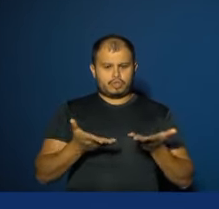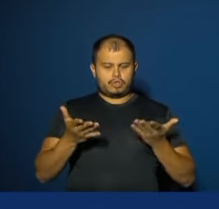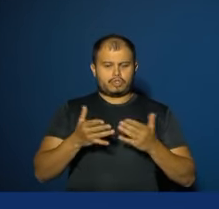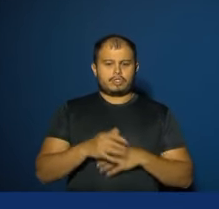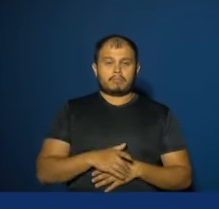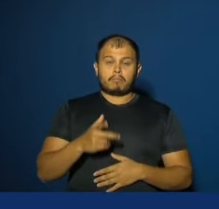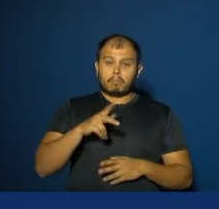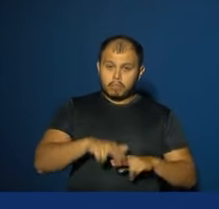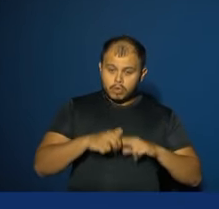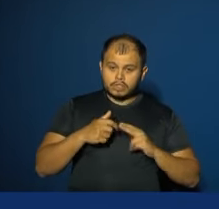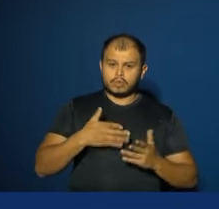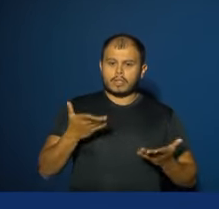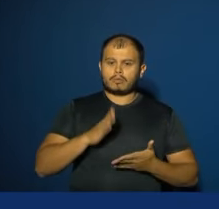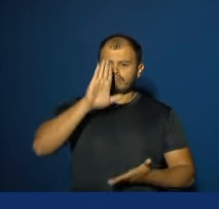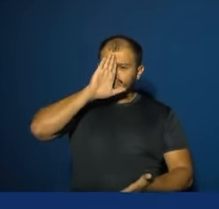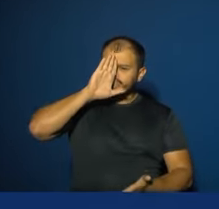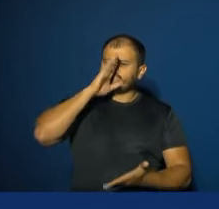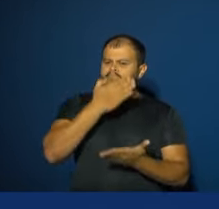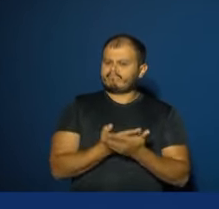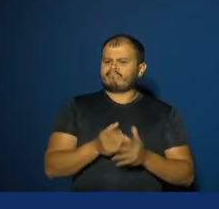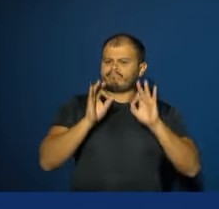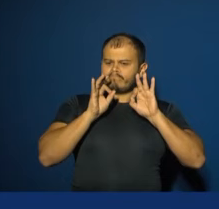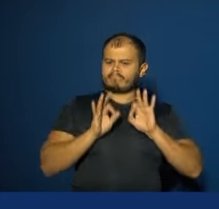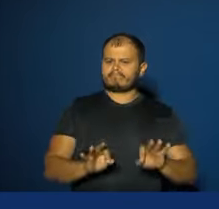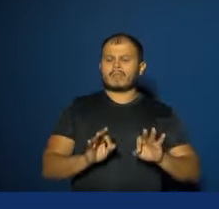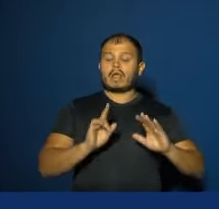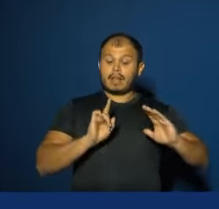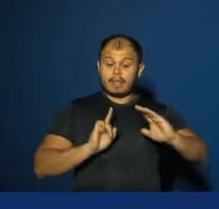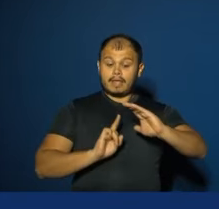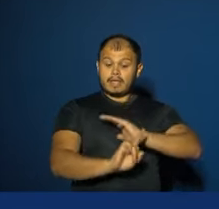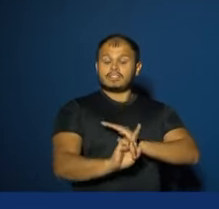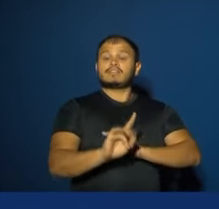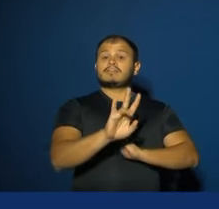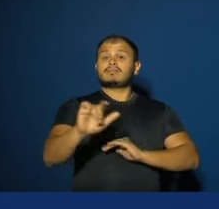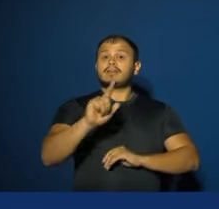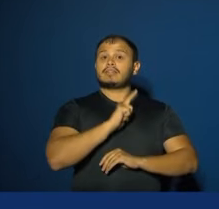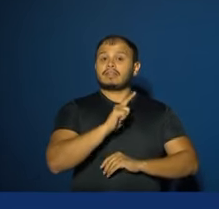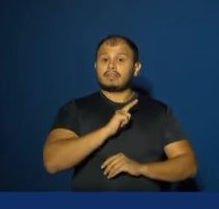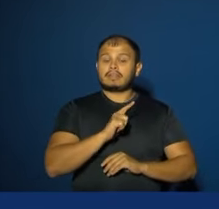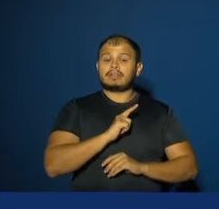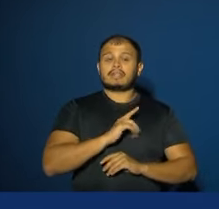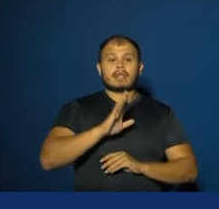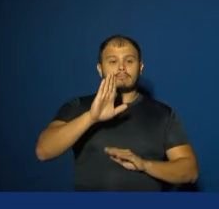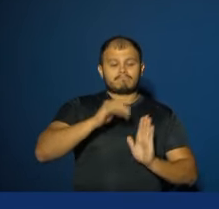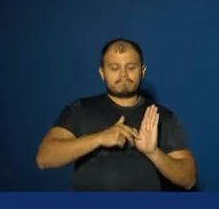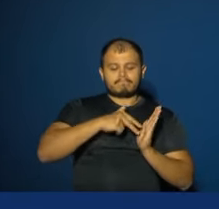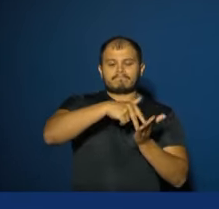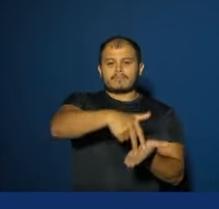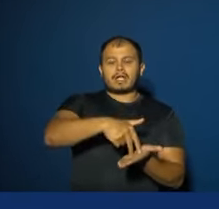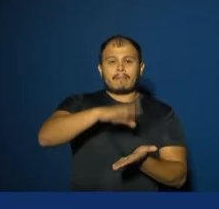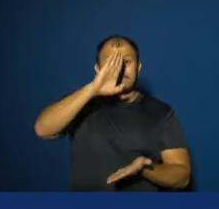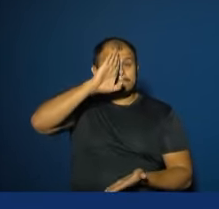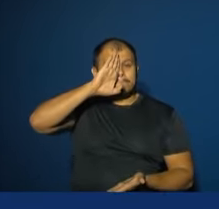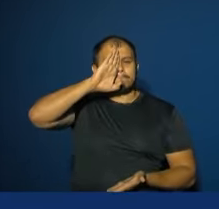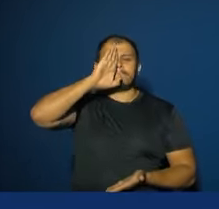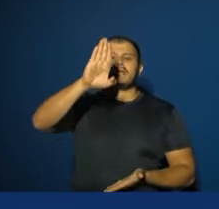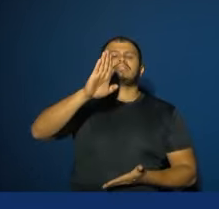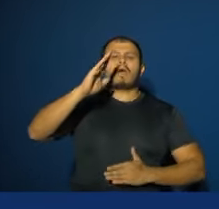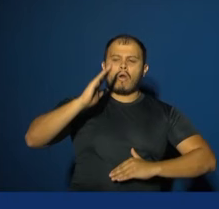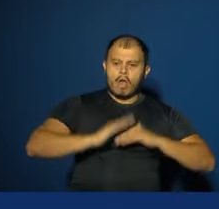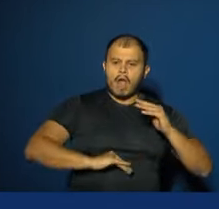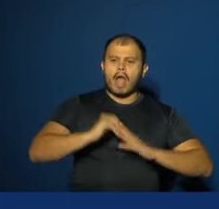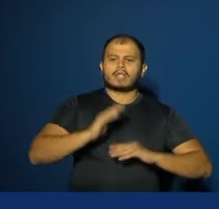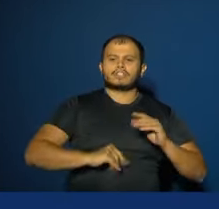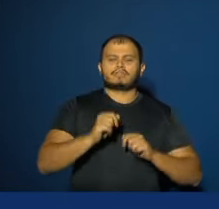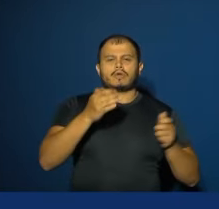convicto, Vitório, que o cliente terá um papel de destaque, um papel cada vez mais ativo